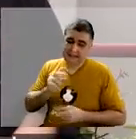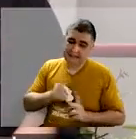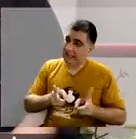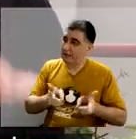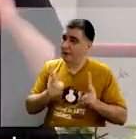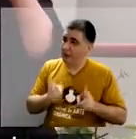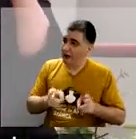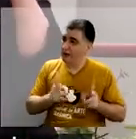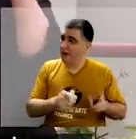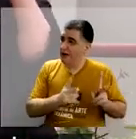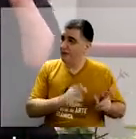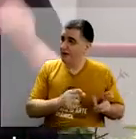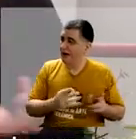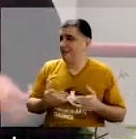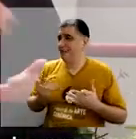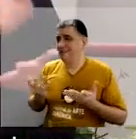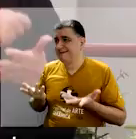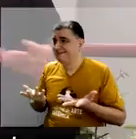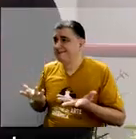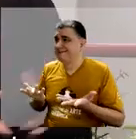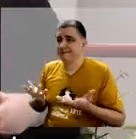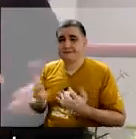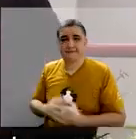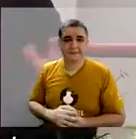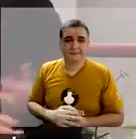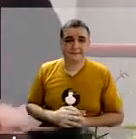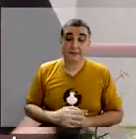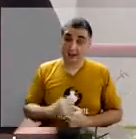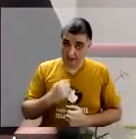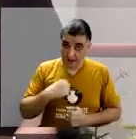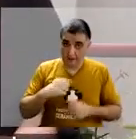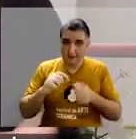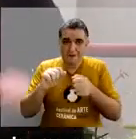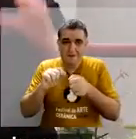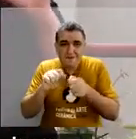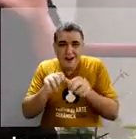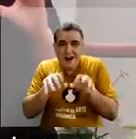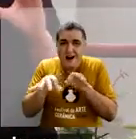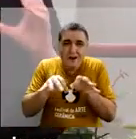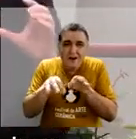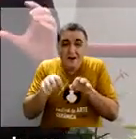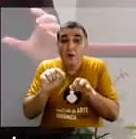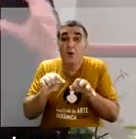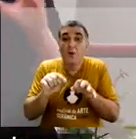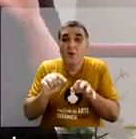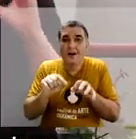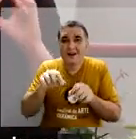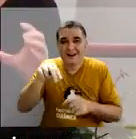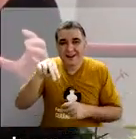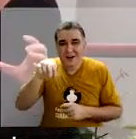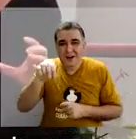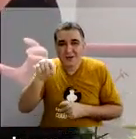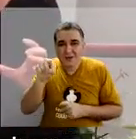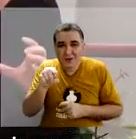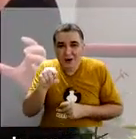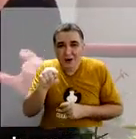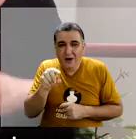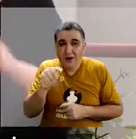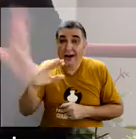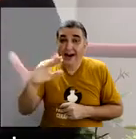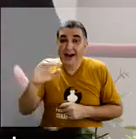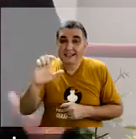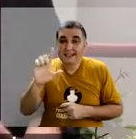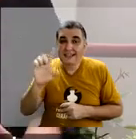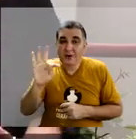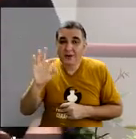porque normalmente as pessoas fazem umas canhuras, olha aqui, e eu fiz um entalhe de um nó celta, que